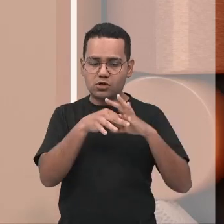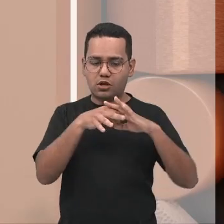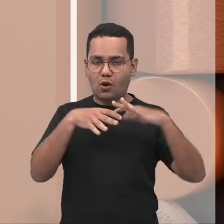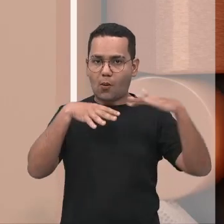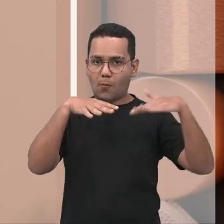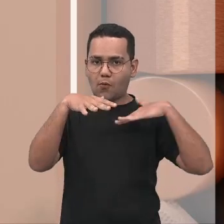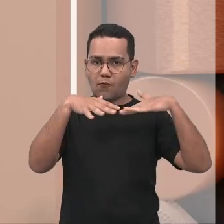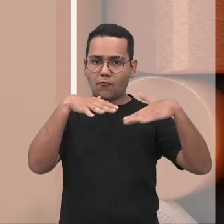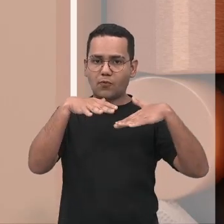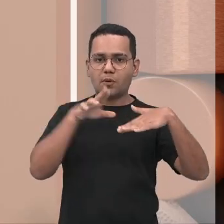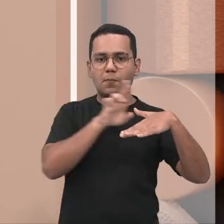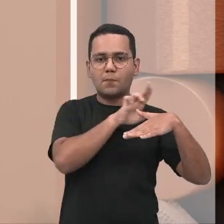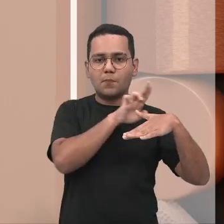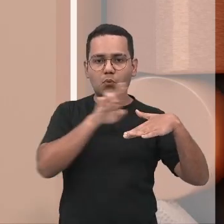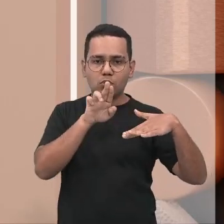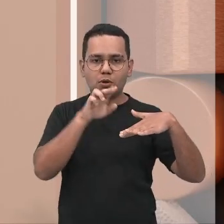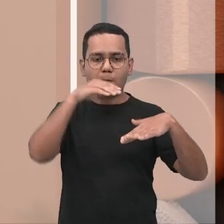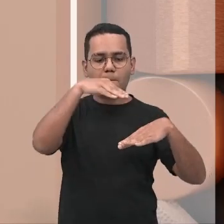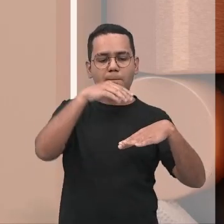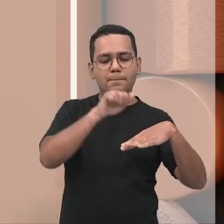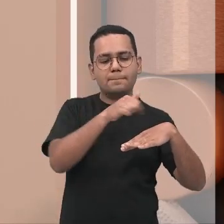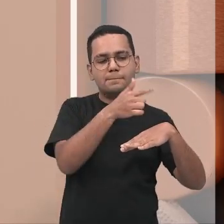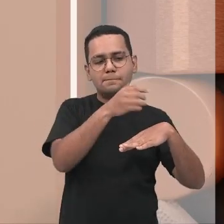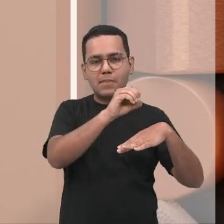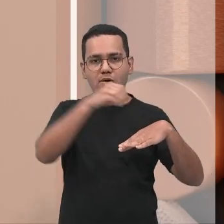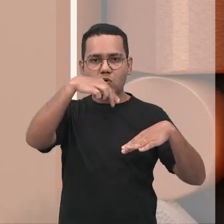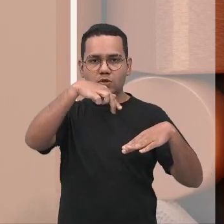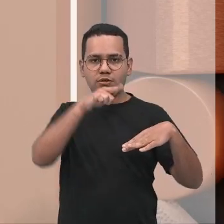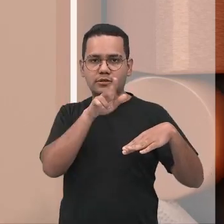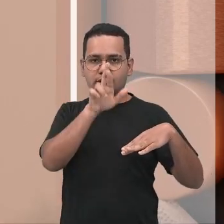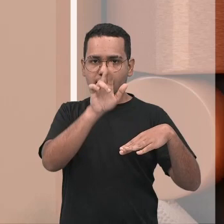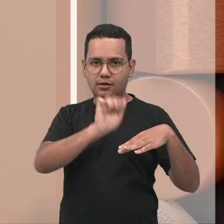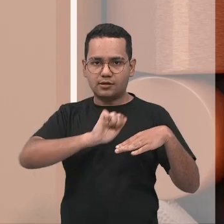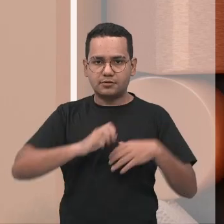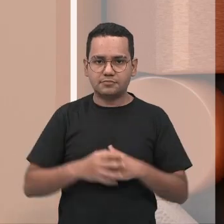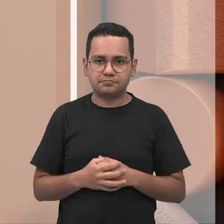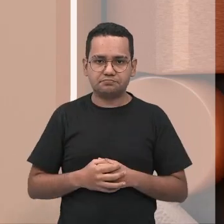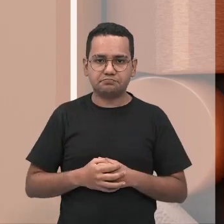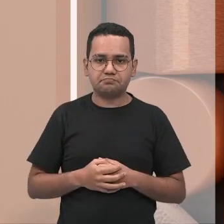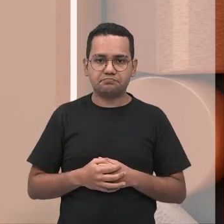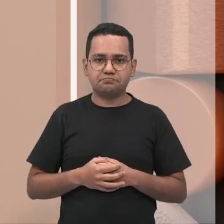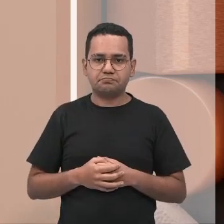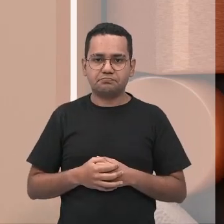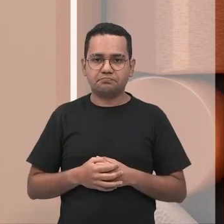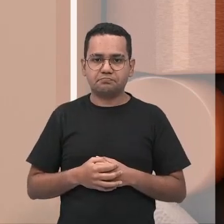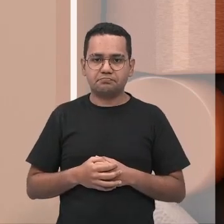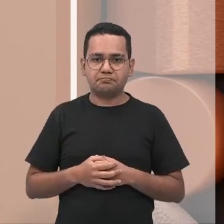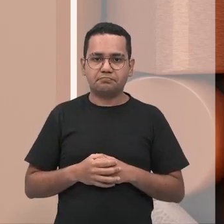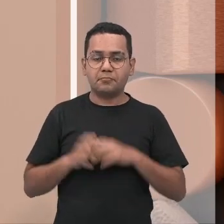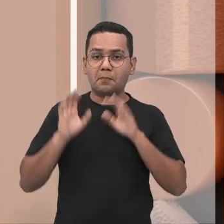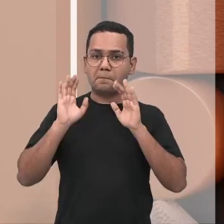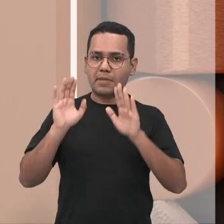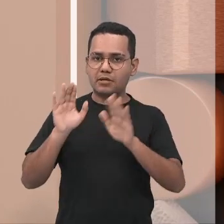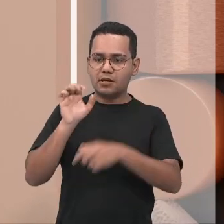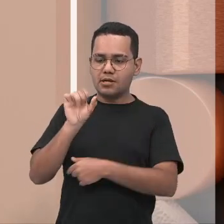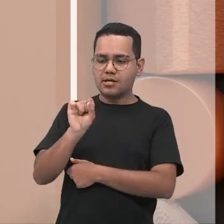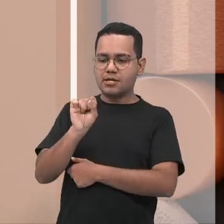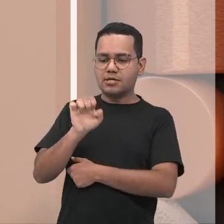organização conhecida como Mão Negra. Como ali a Sérvia era